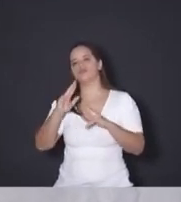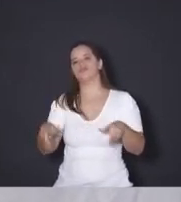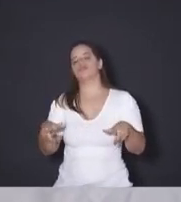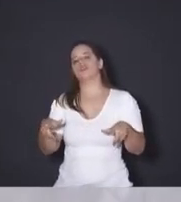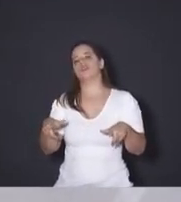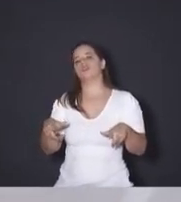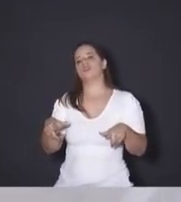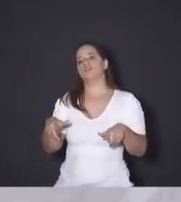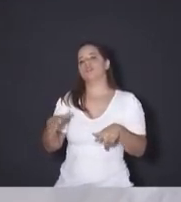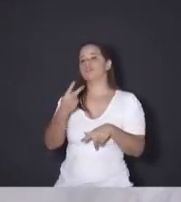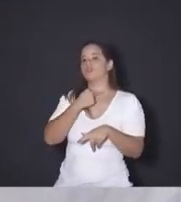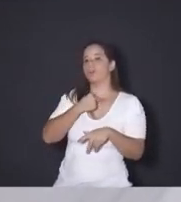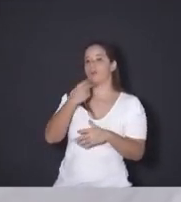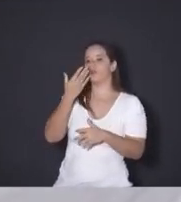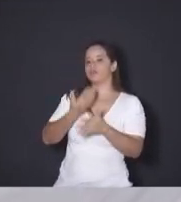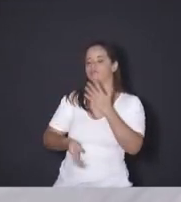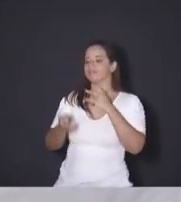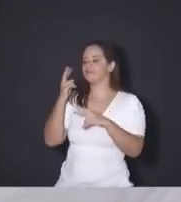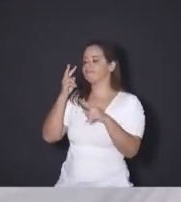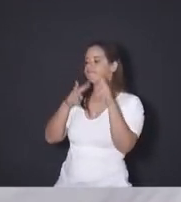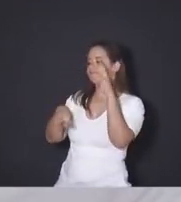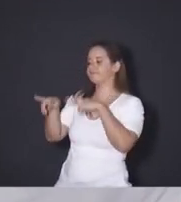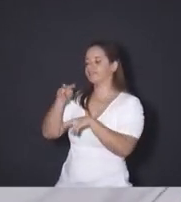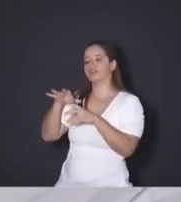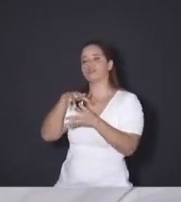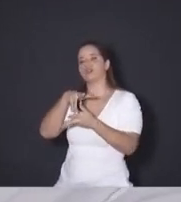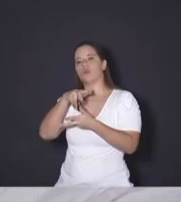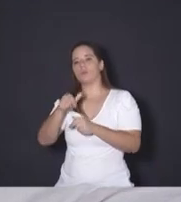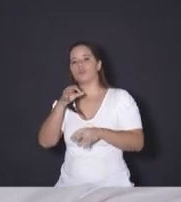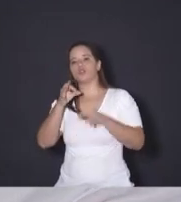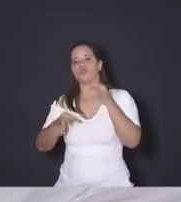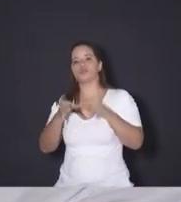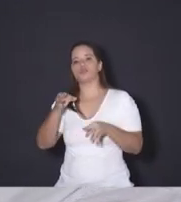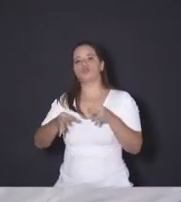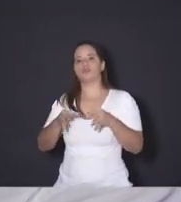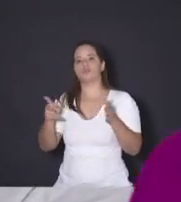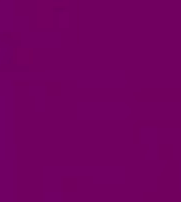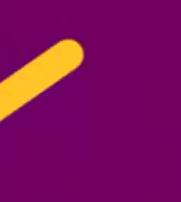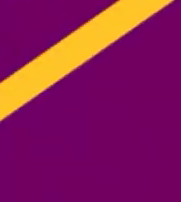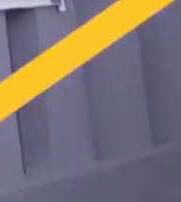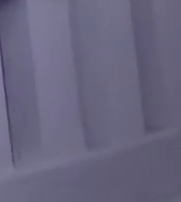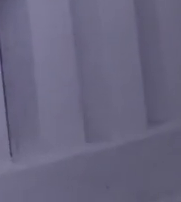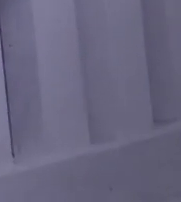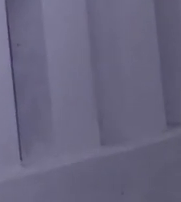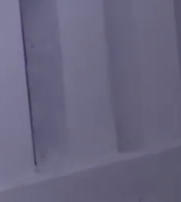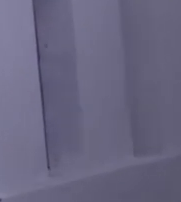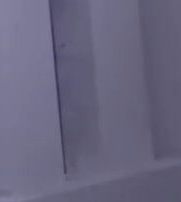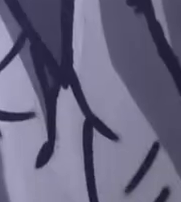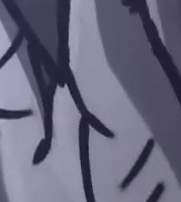a gente não pode perder de vista de que o mundo é justamente dos jovens